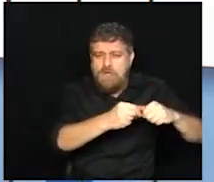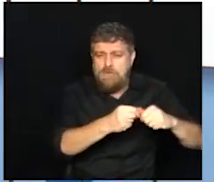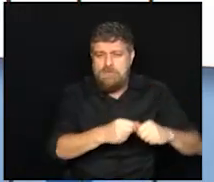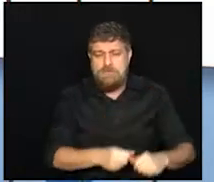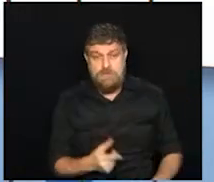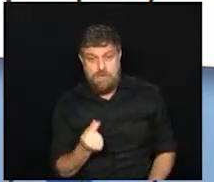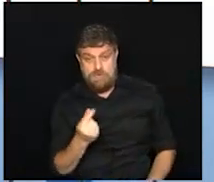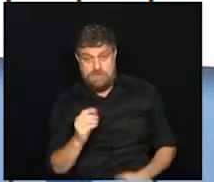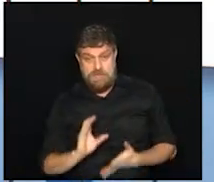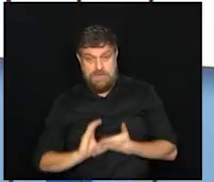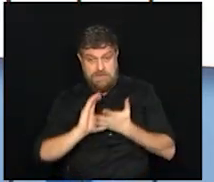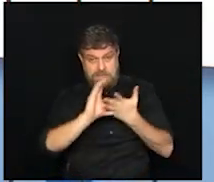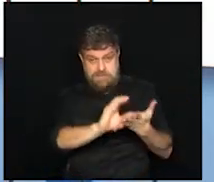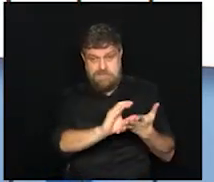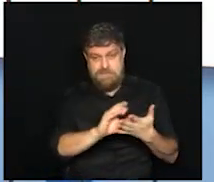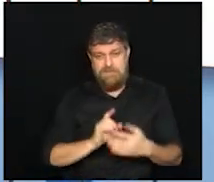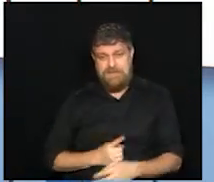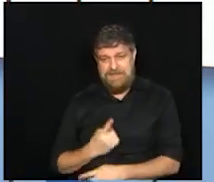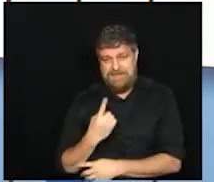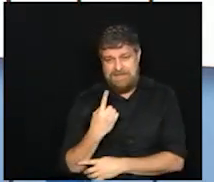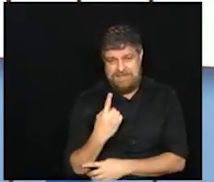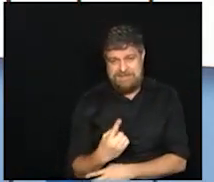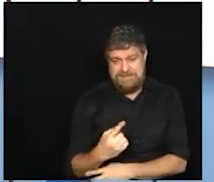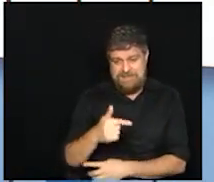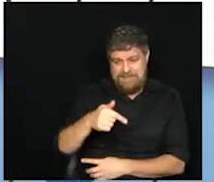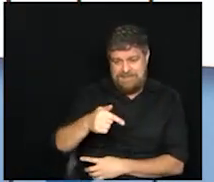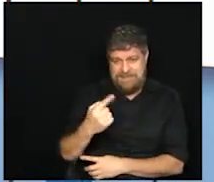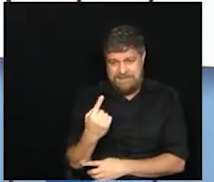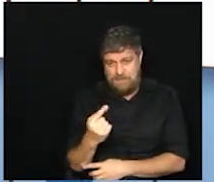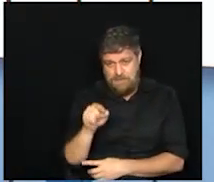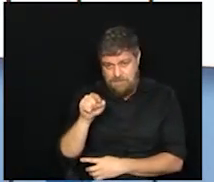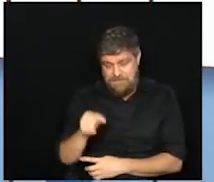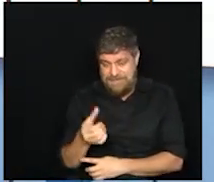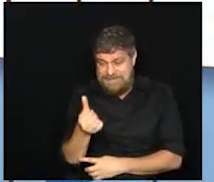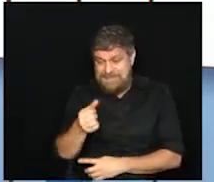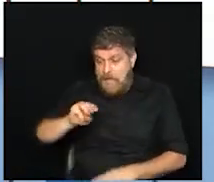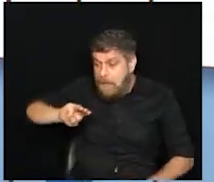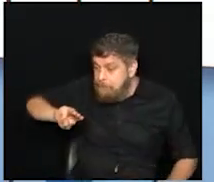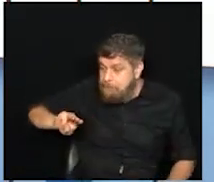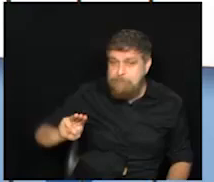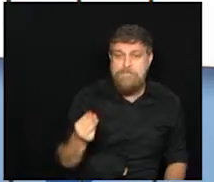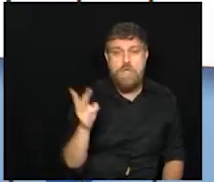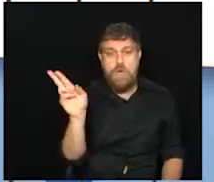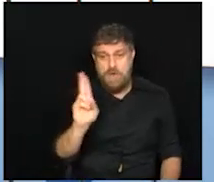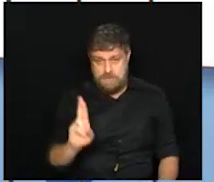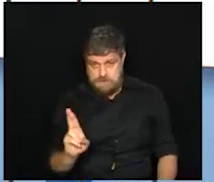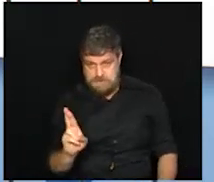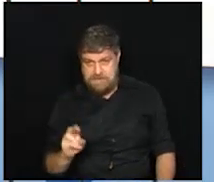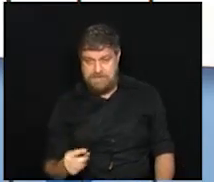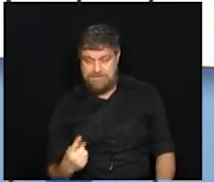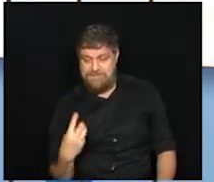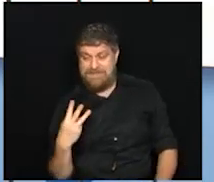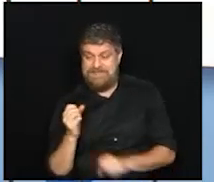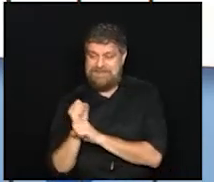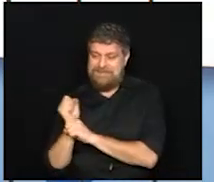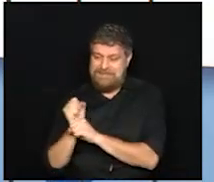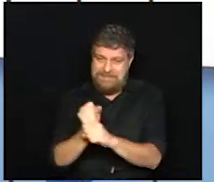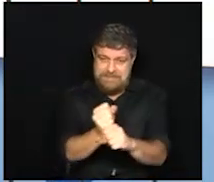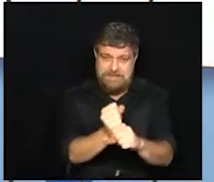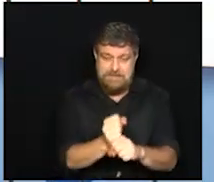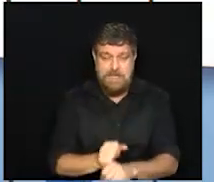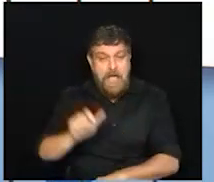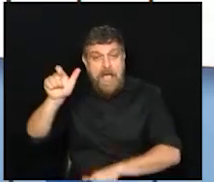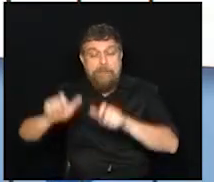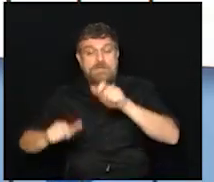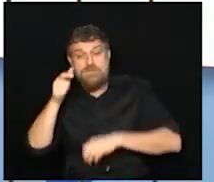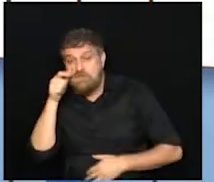previsto pelo parceiro é de 171,6 milhões de reais nesses 13 anos e os